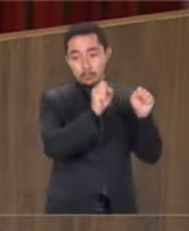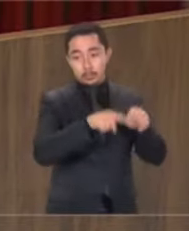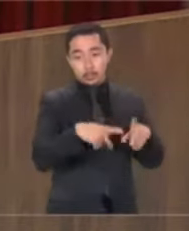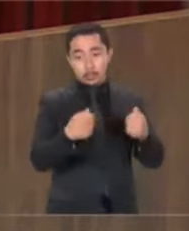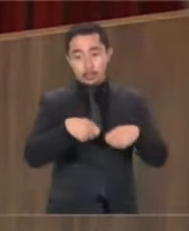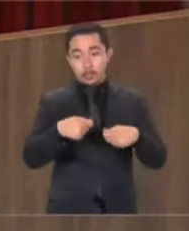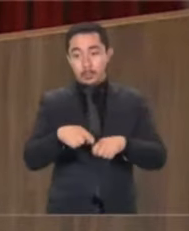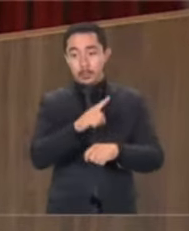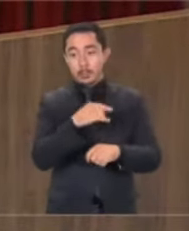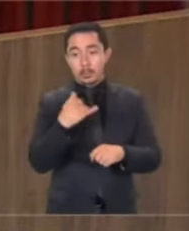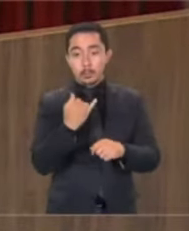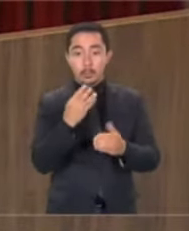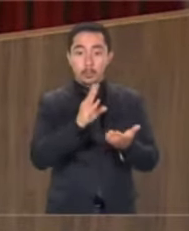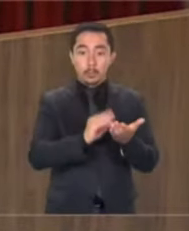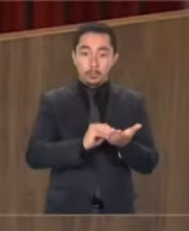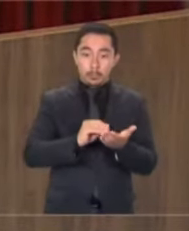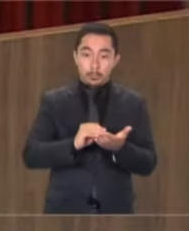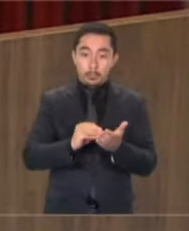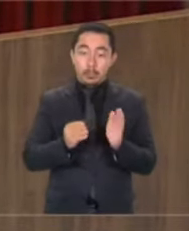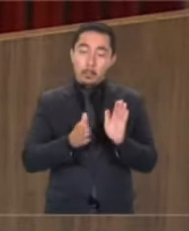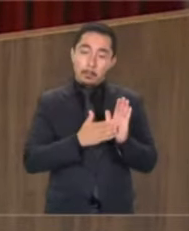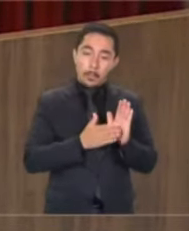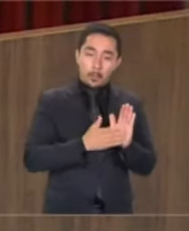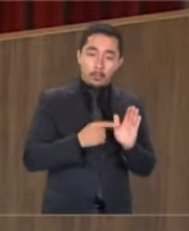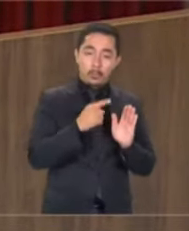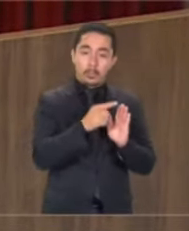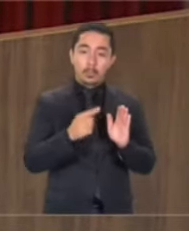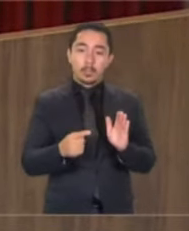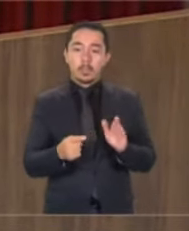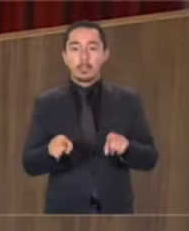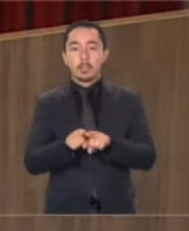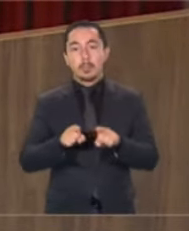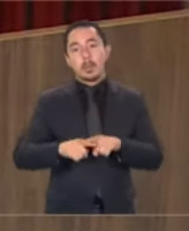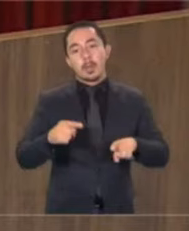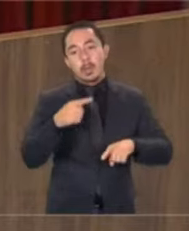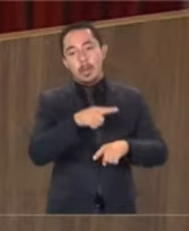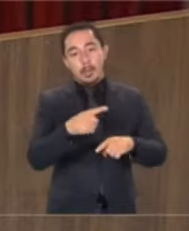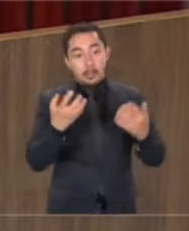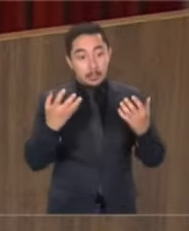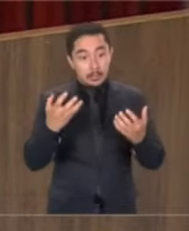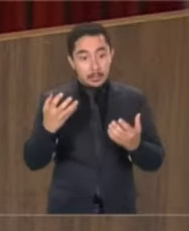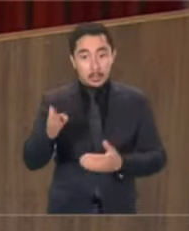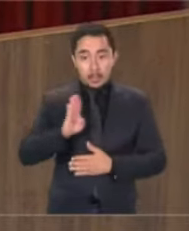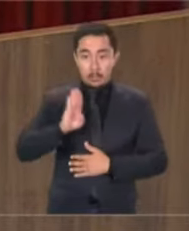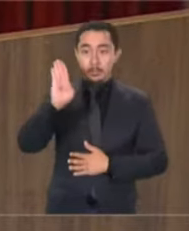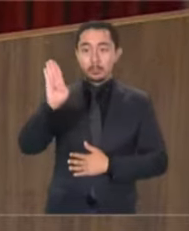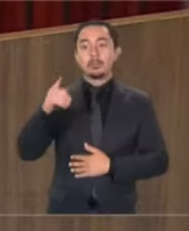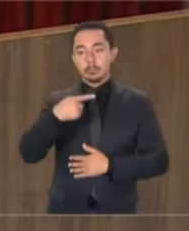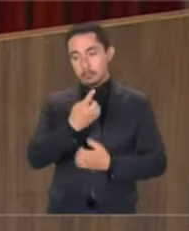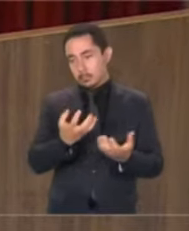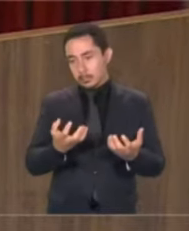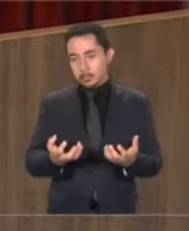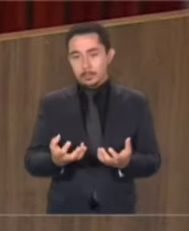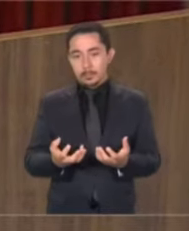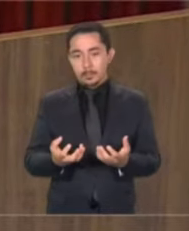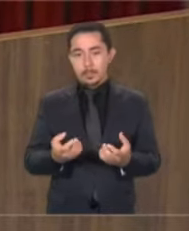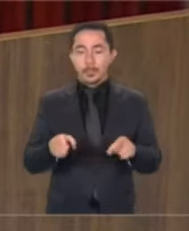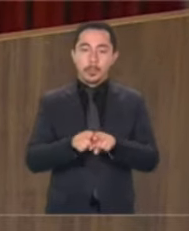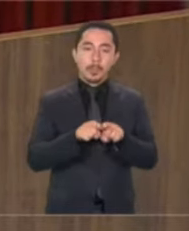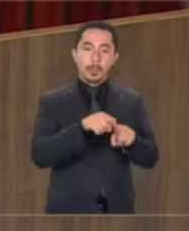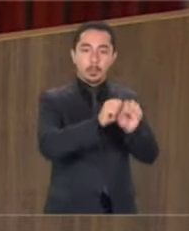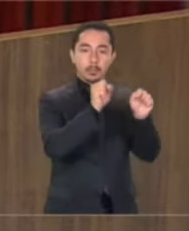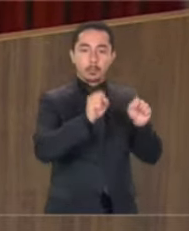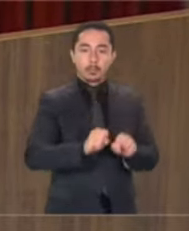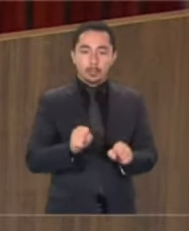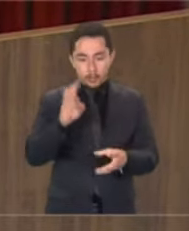suficientes do inequívoco interesse em se candidatar. O que o Tribunal Regional Eleitoral constatou foi a presença